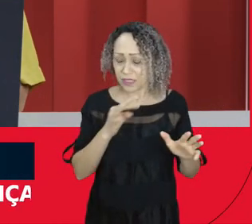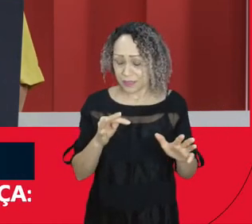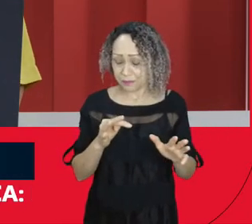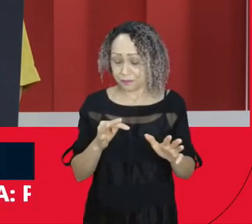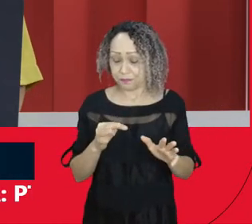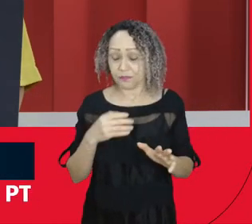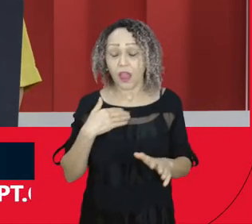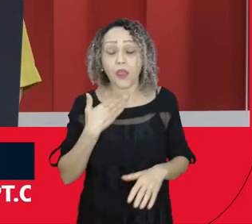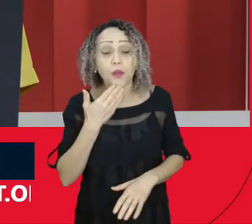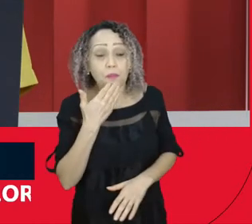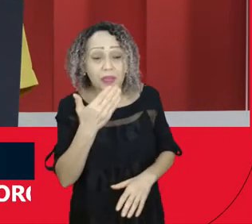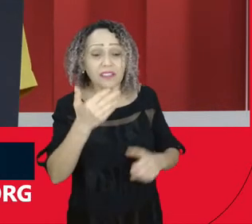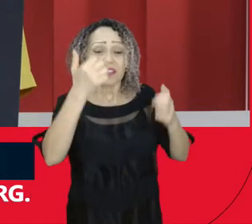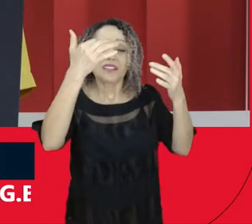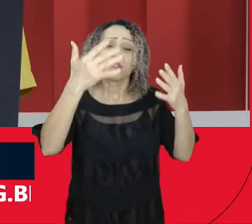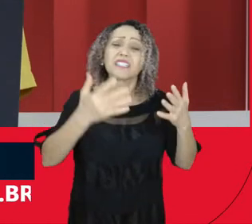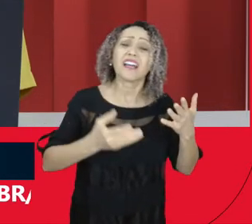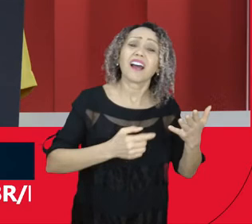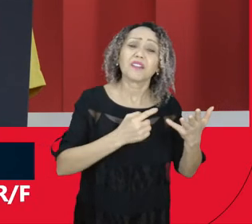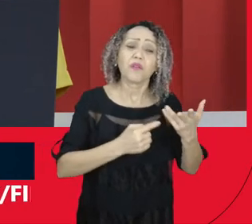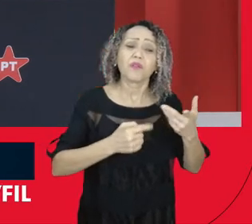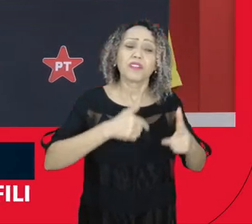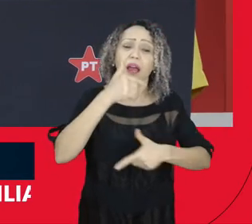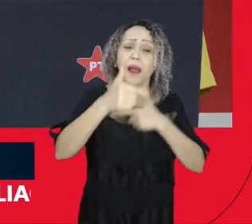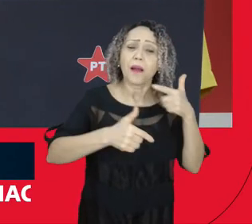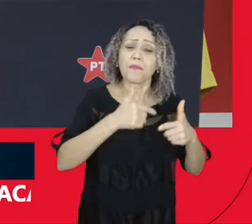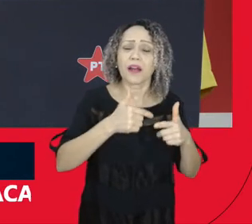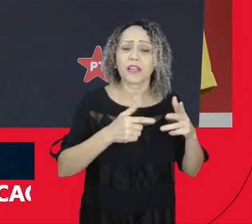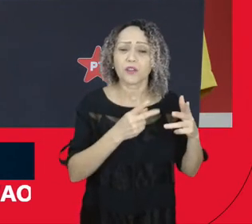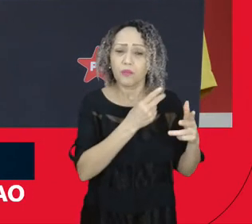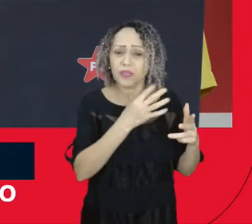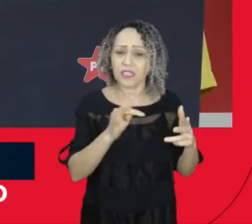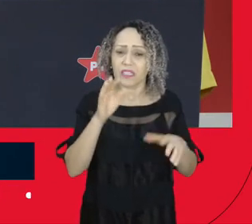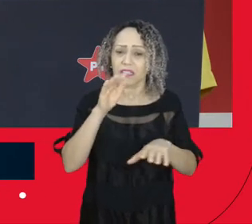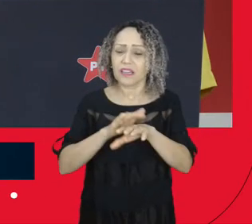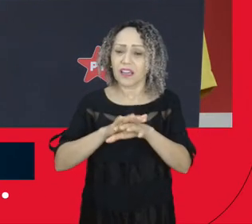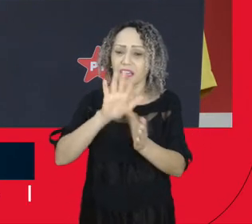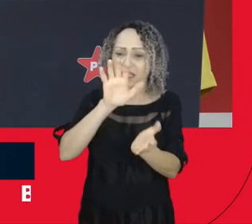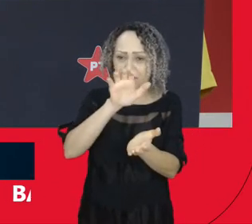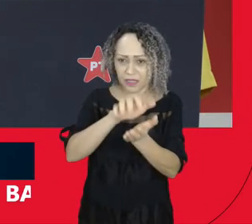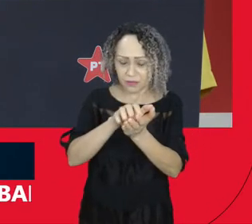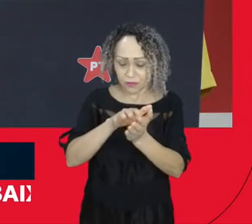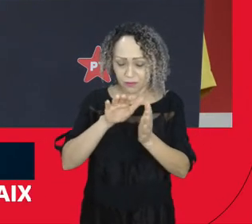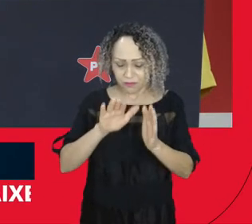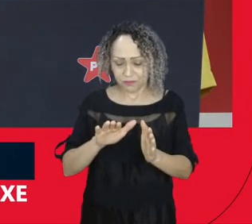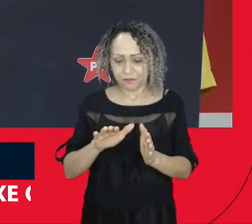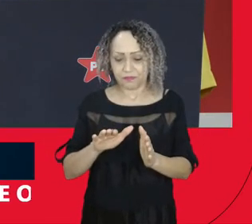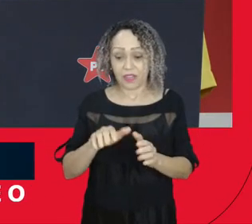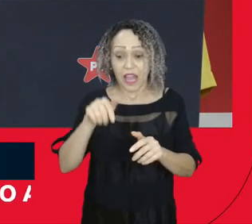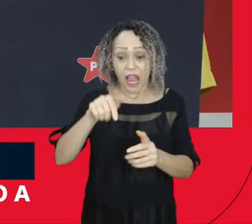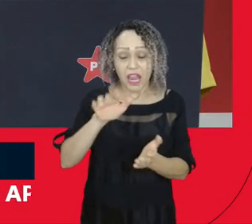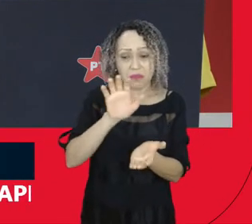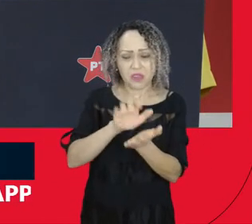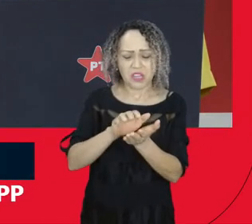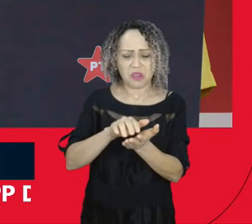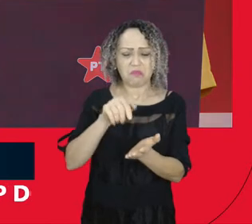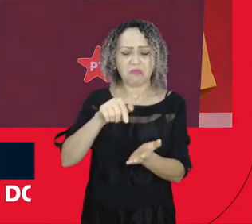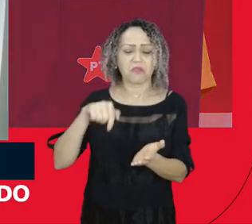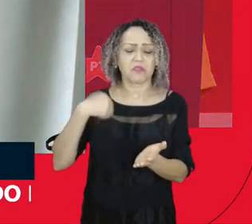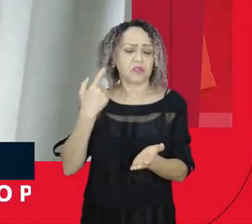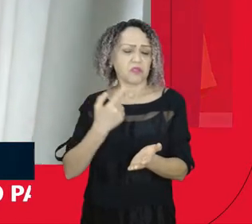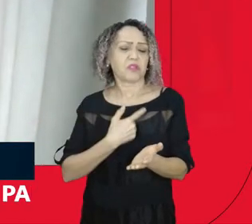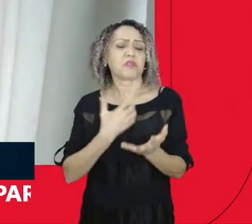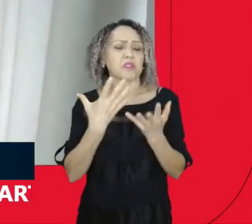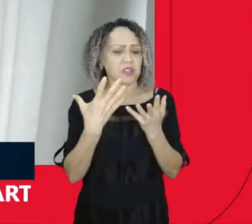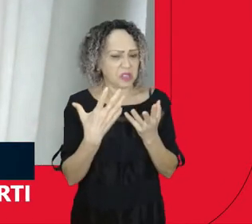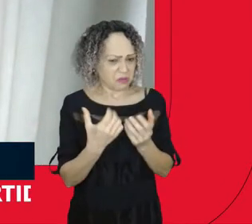PT no estado. Aqui em Pernambuco, nós fomos muito beneficiados com a política